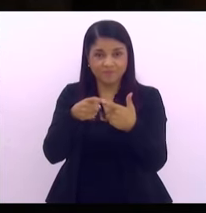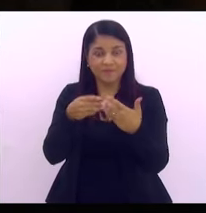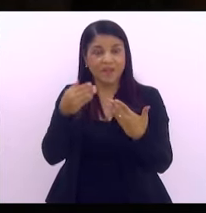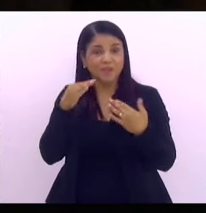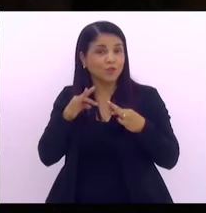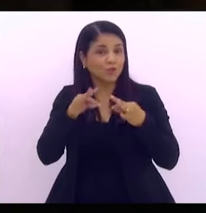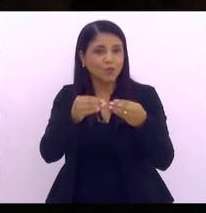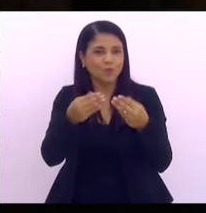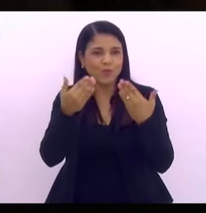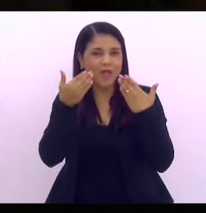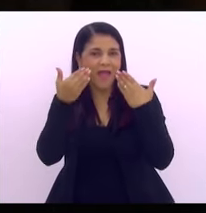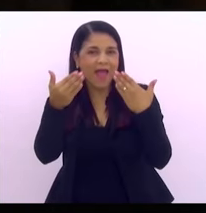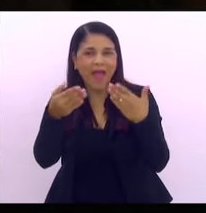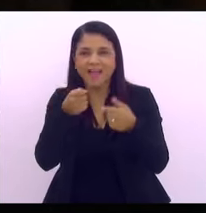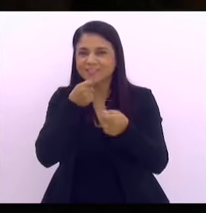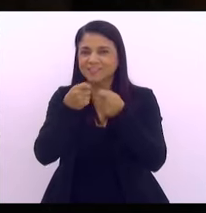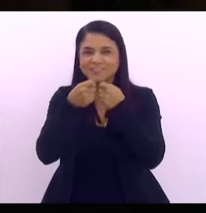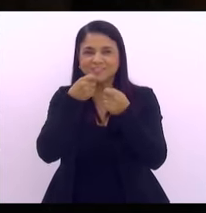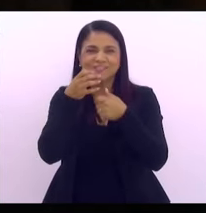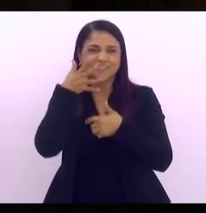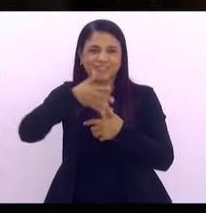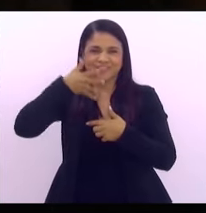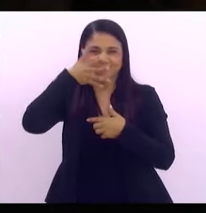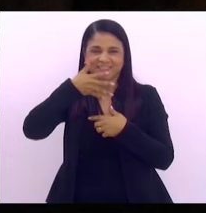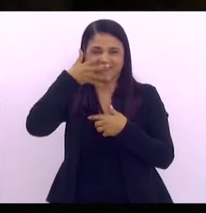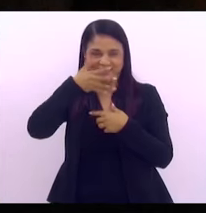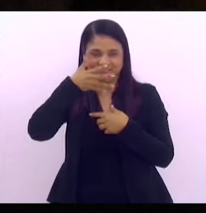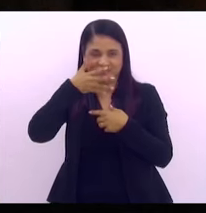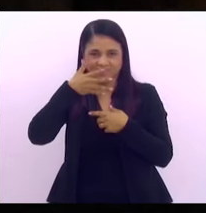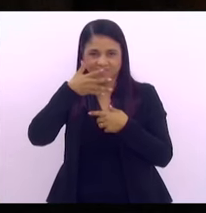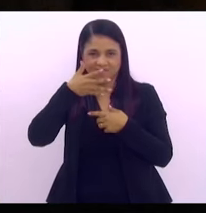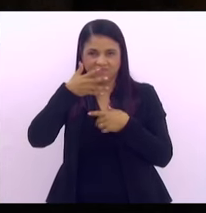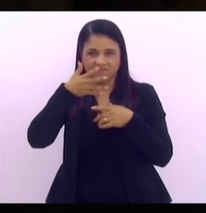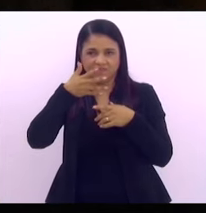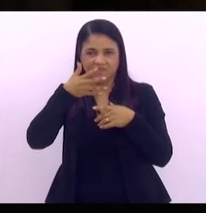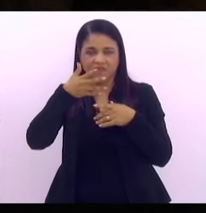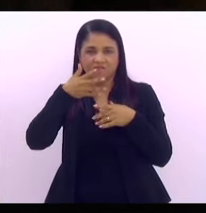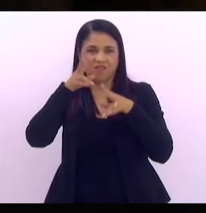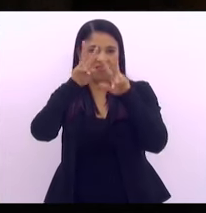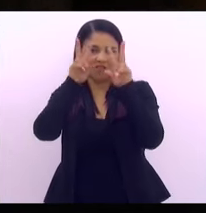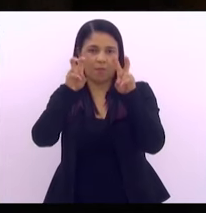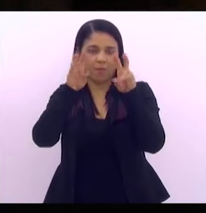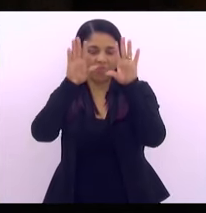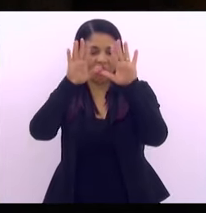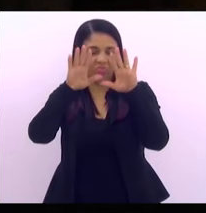dar um depoimento. Daqui a pouco o assunto